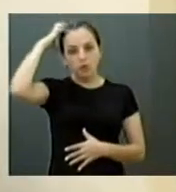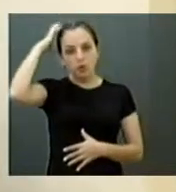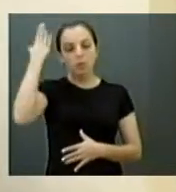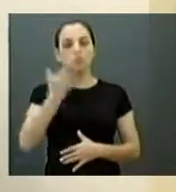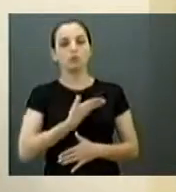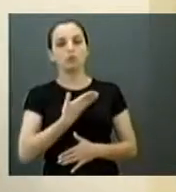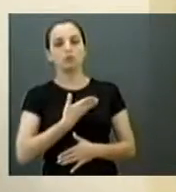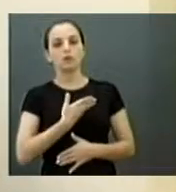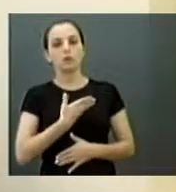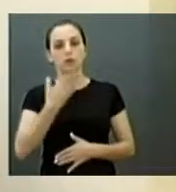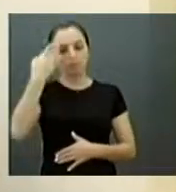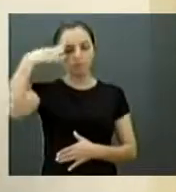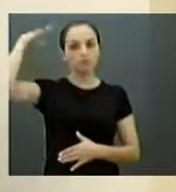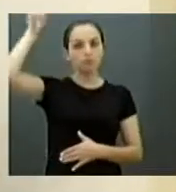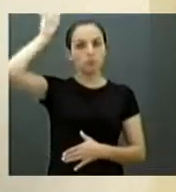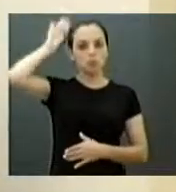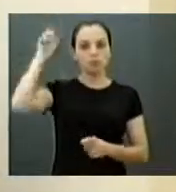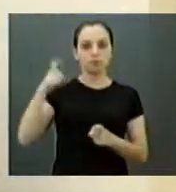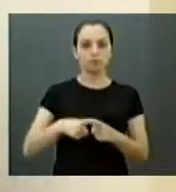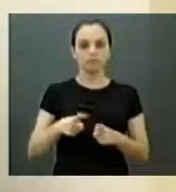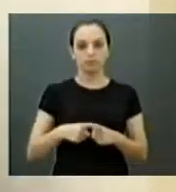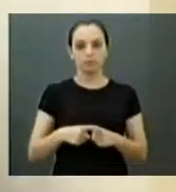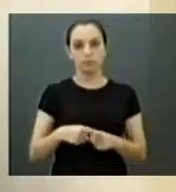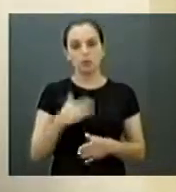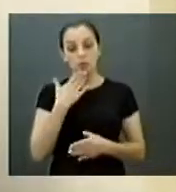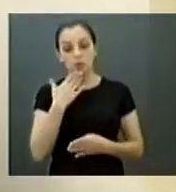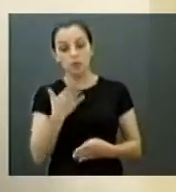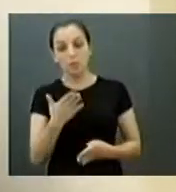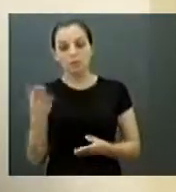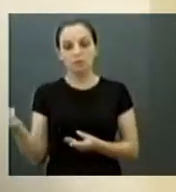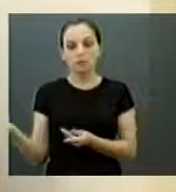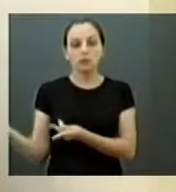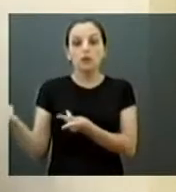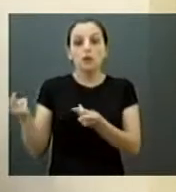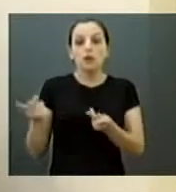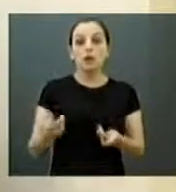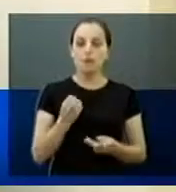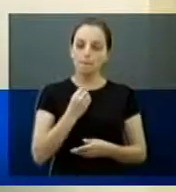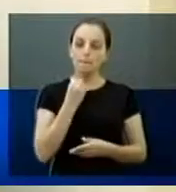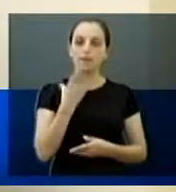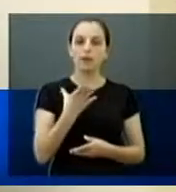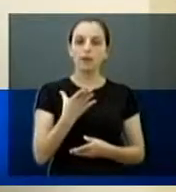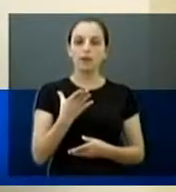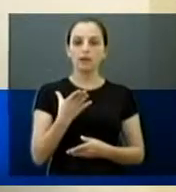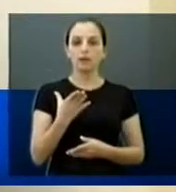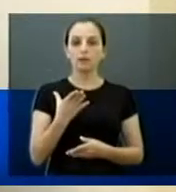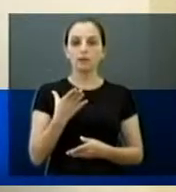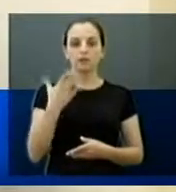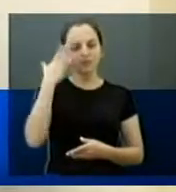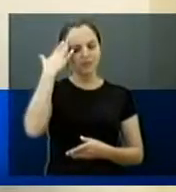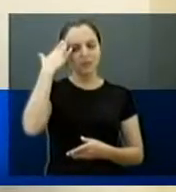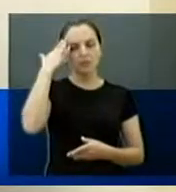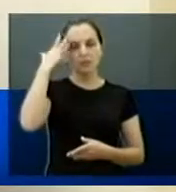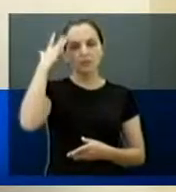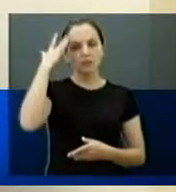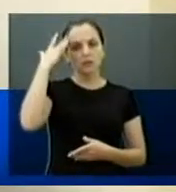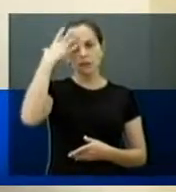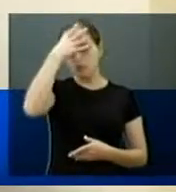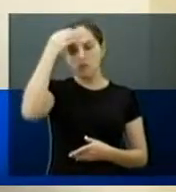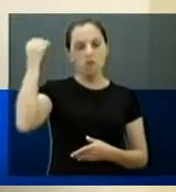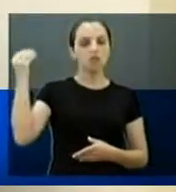a vocês que a recebam bem, mas que não se esqueçam da situação